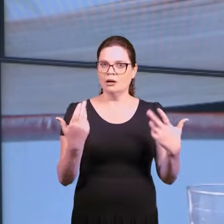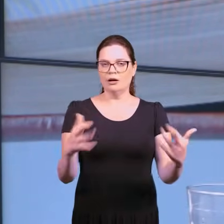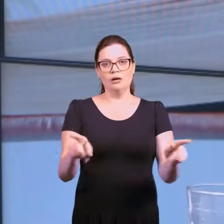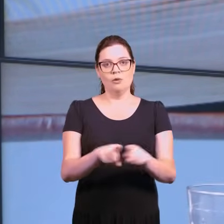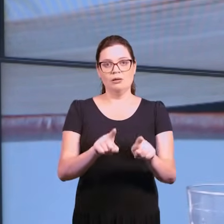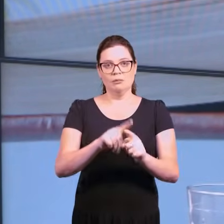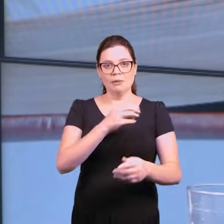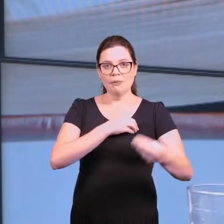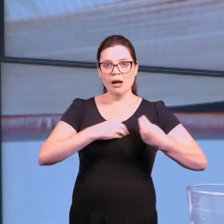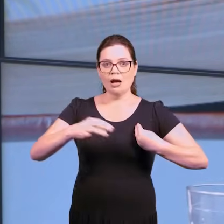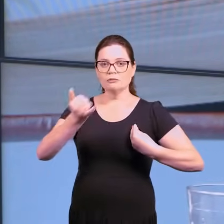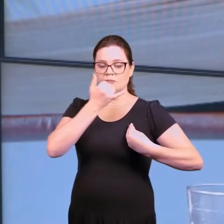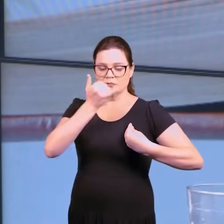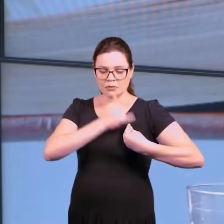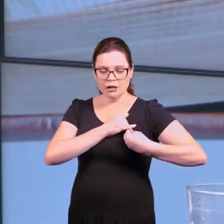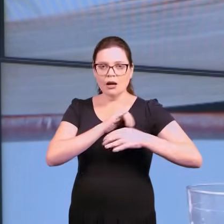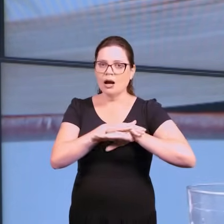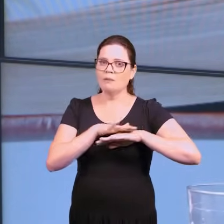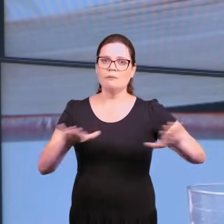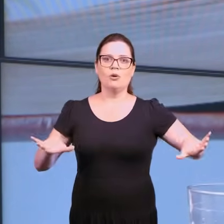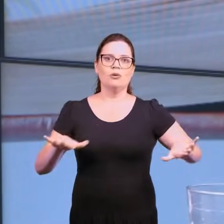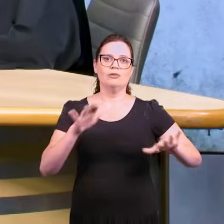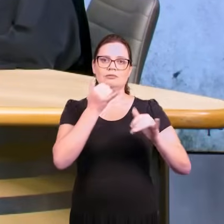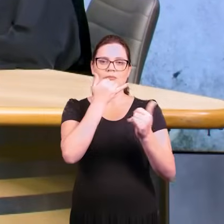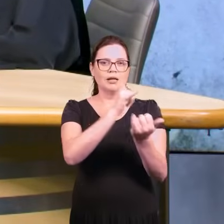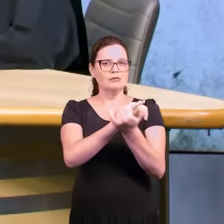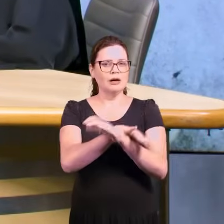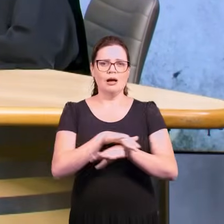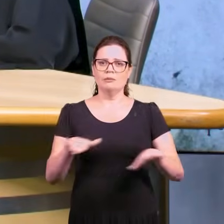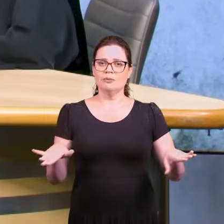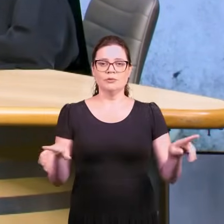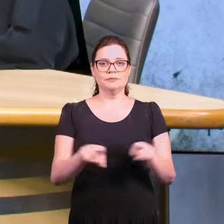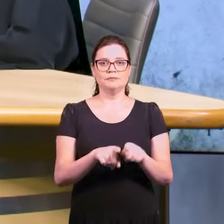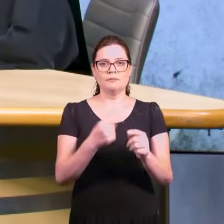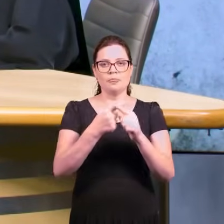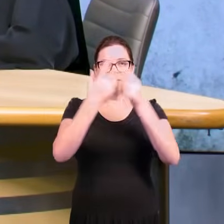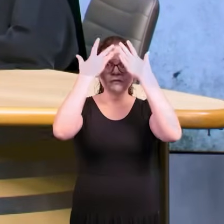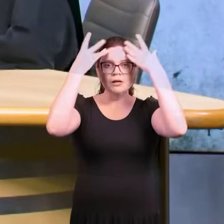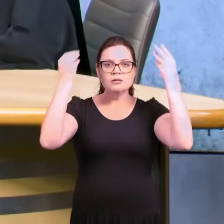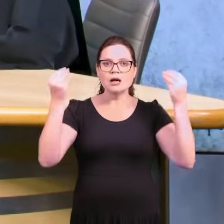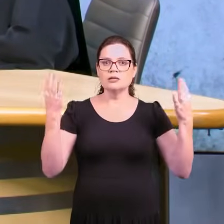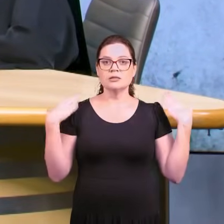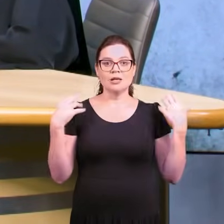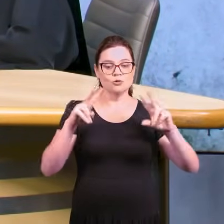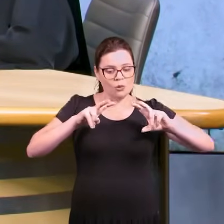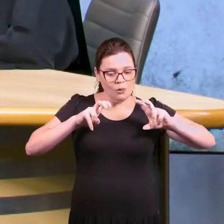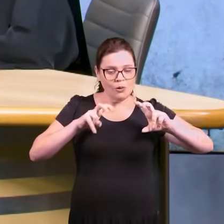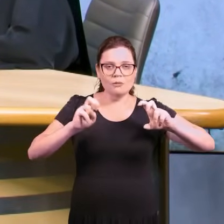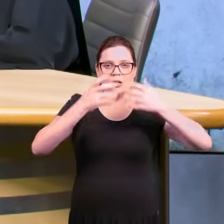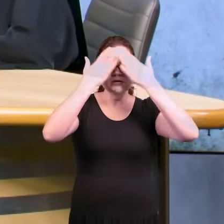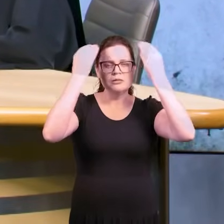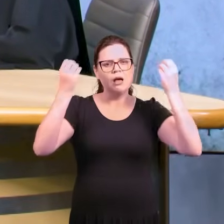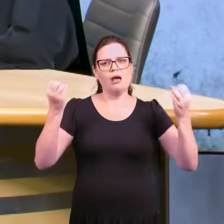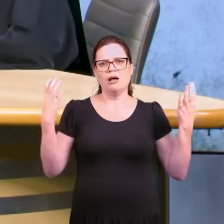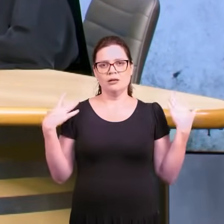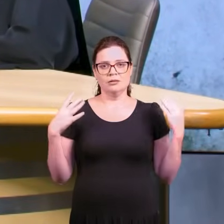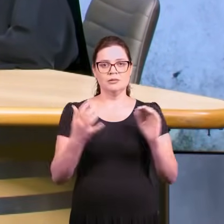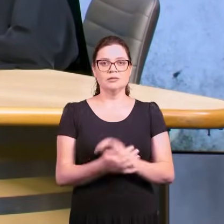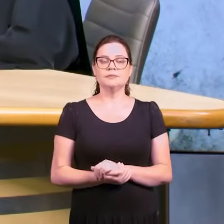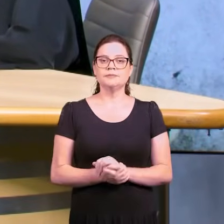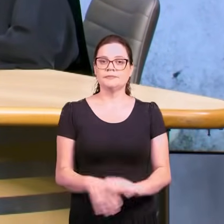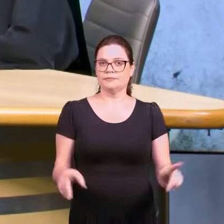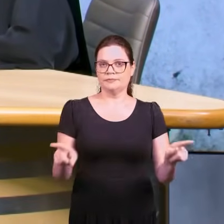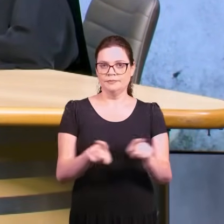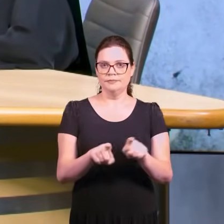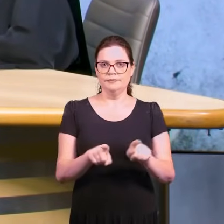gente precisa colocar em prática. Exato. Não é? É a dívida esquecida, dívida perdoada. Exato. E